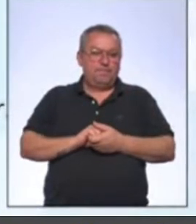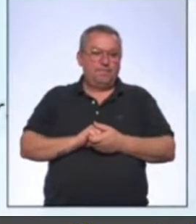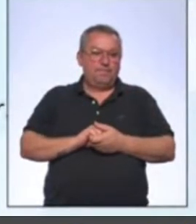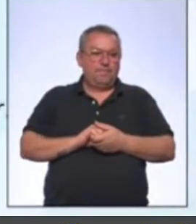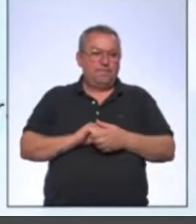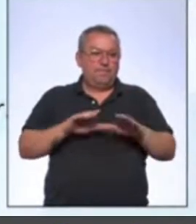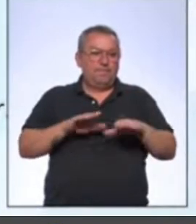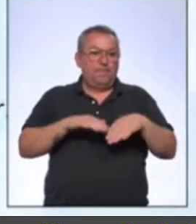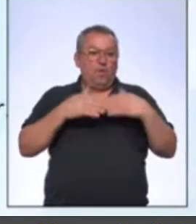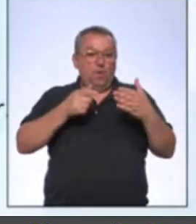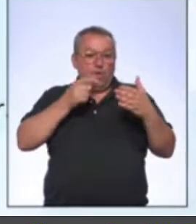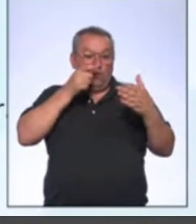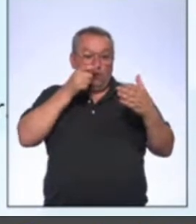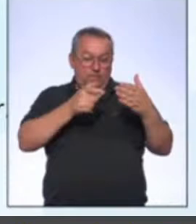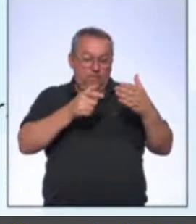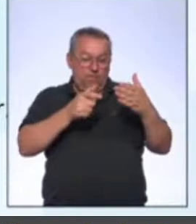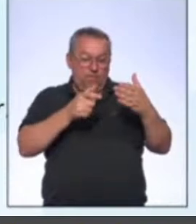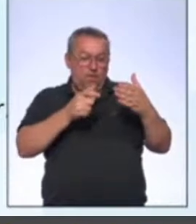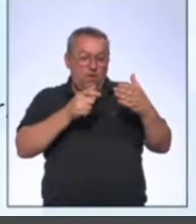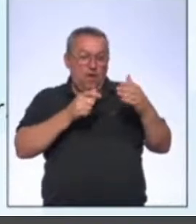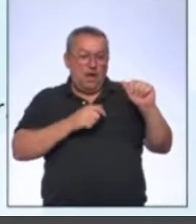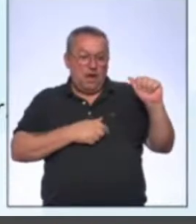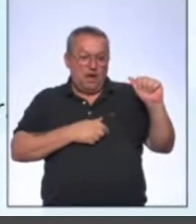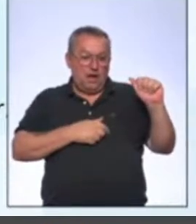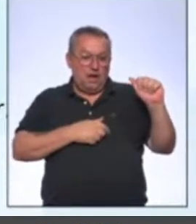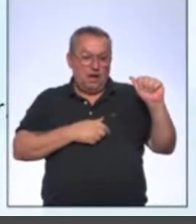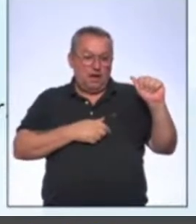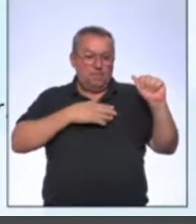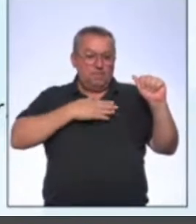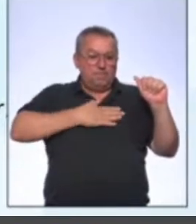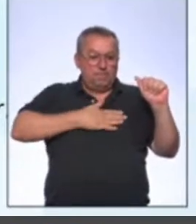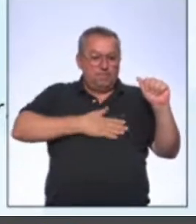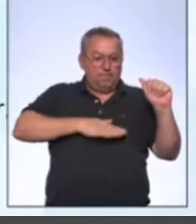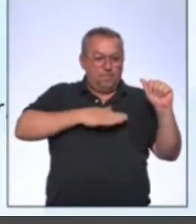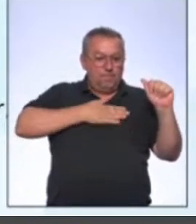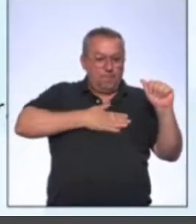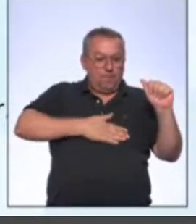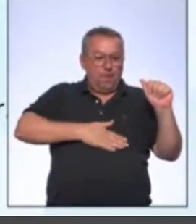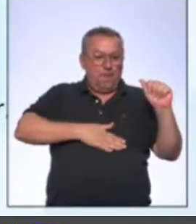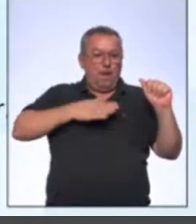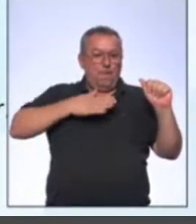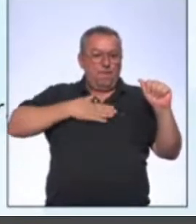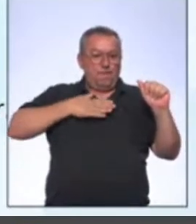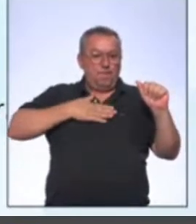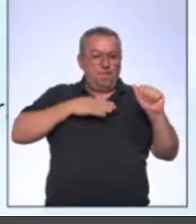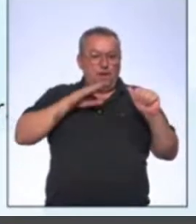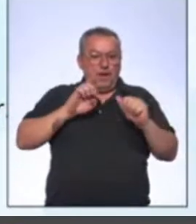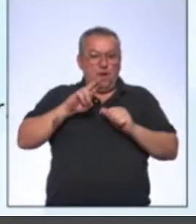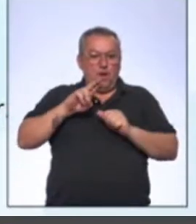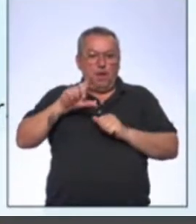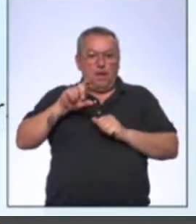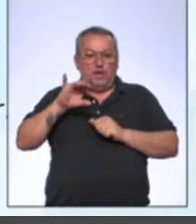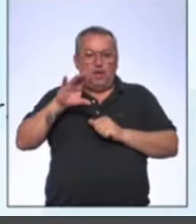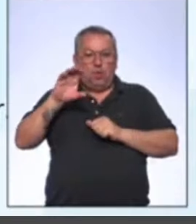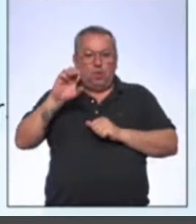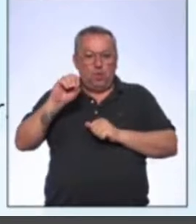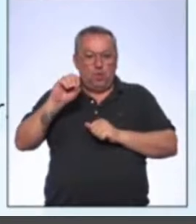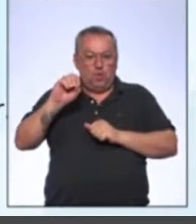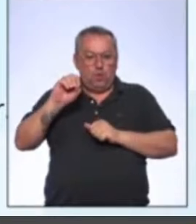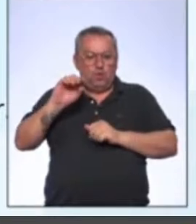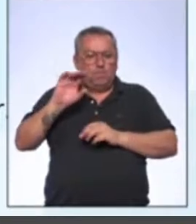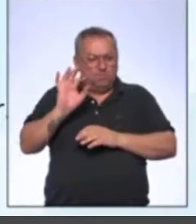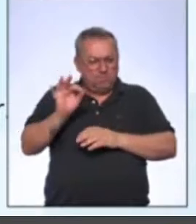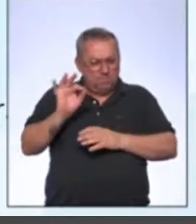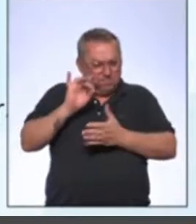Quando a gente olha a alternativa A, abrandar o desejo do eu lírico, será que está querendo isso